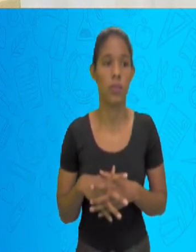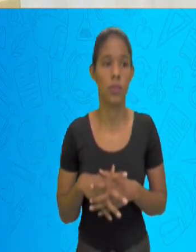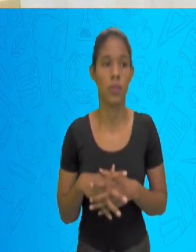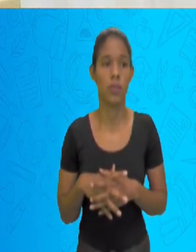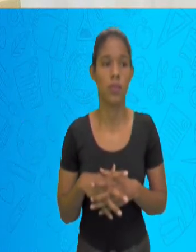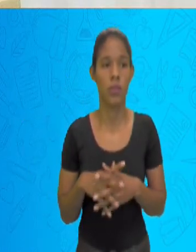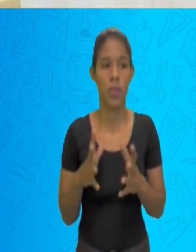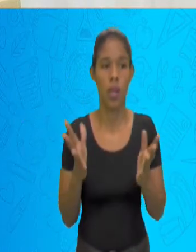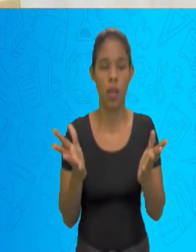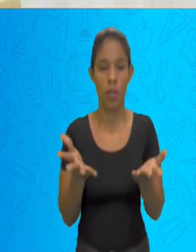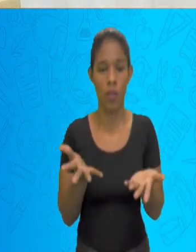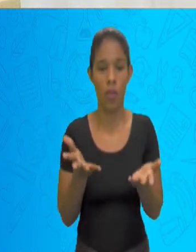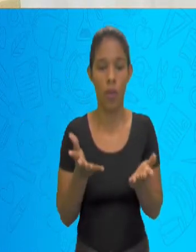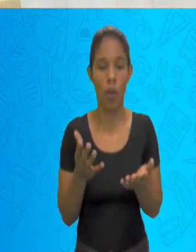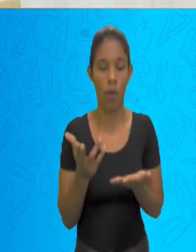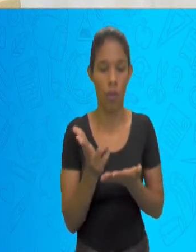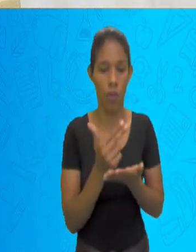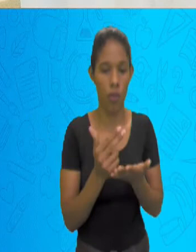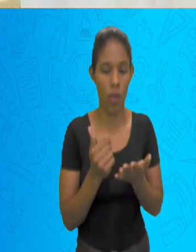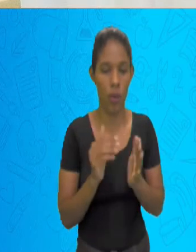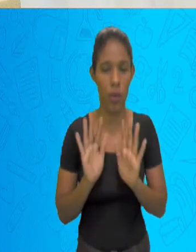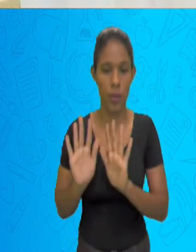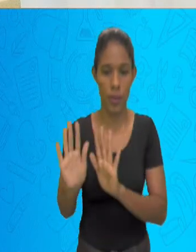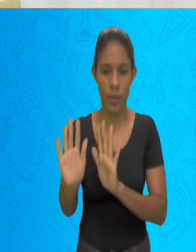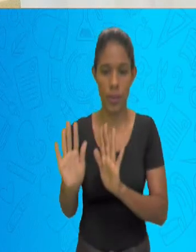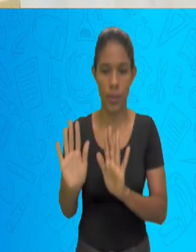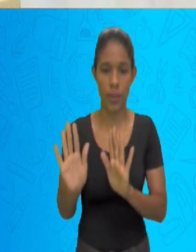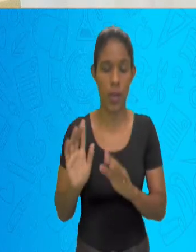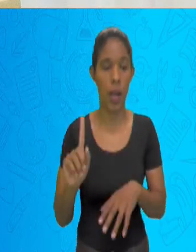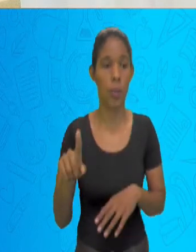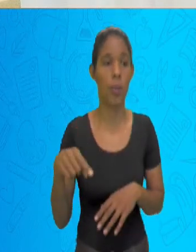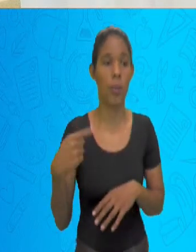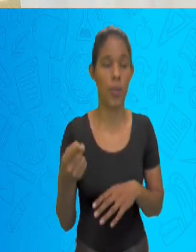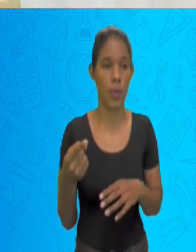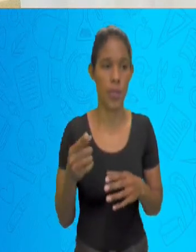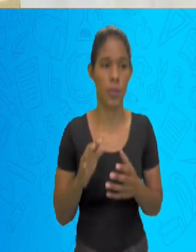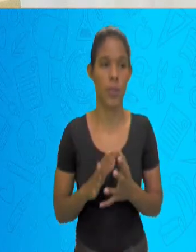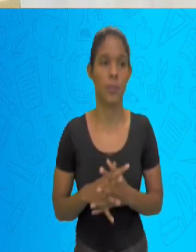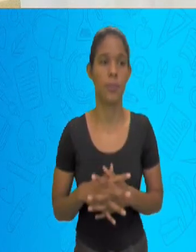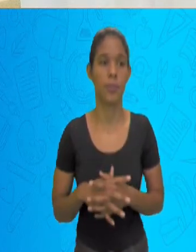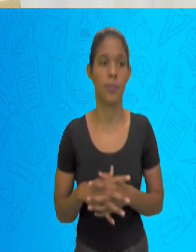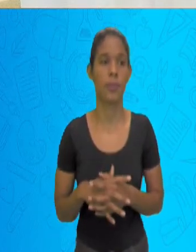as minhas figuras, ok? E vamos passar para a próxima.